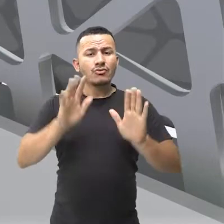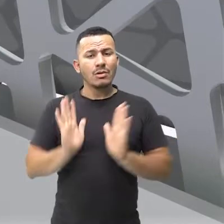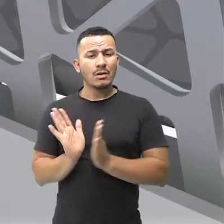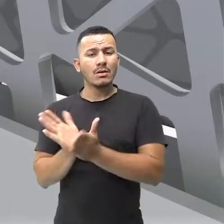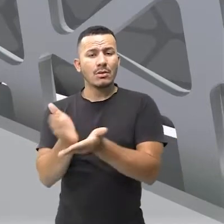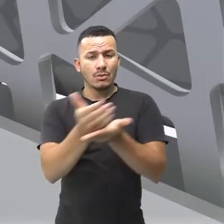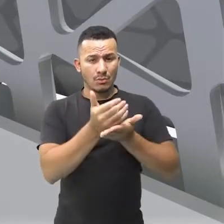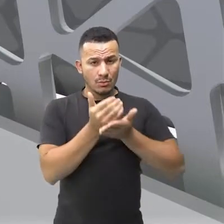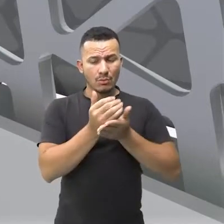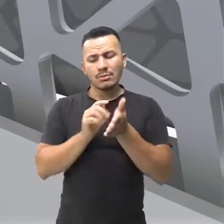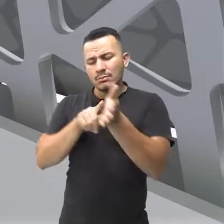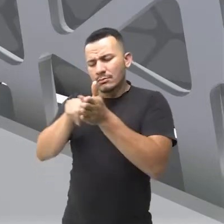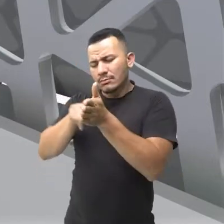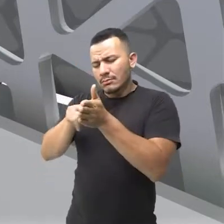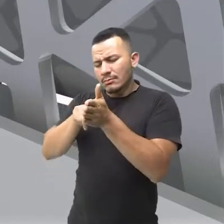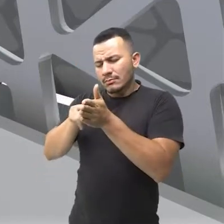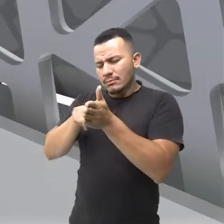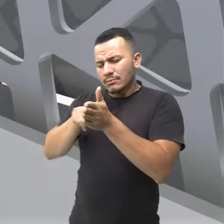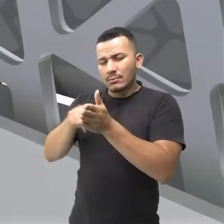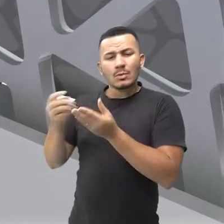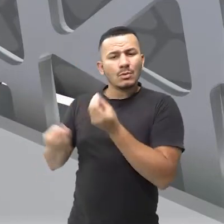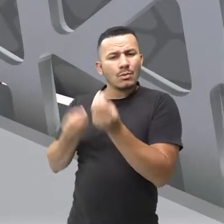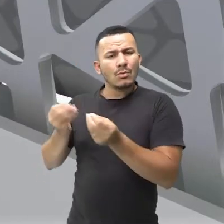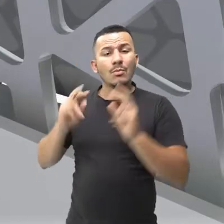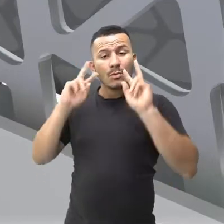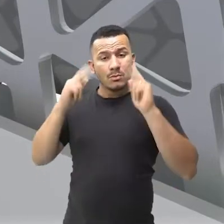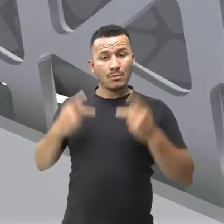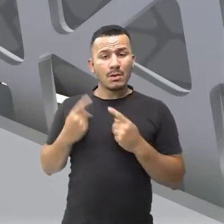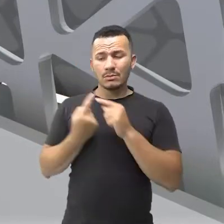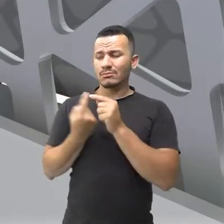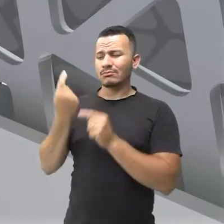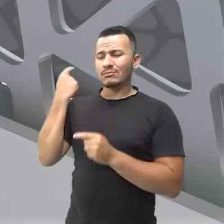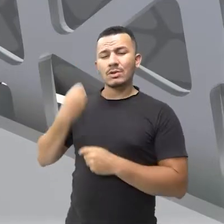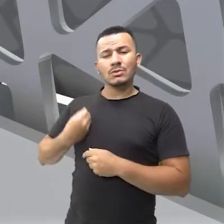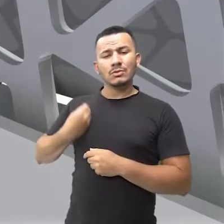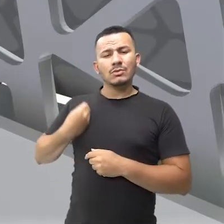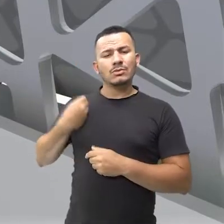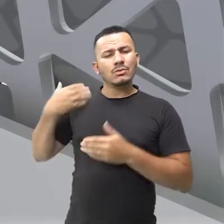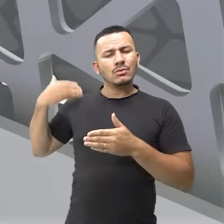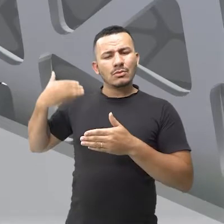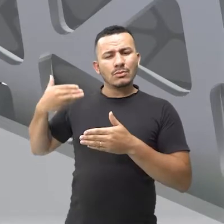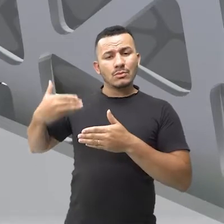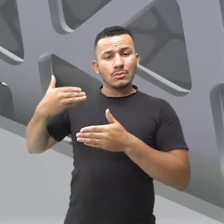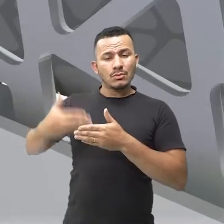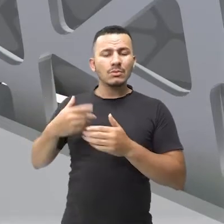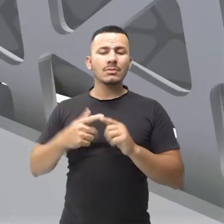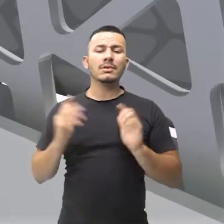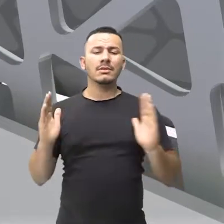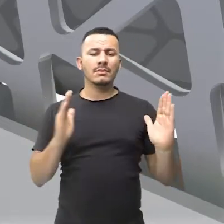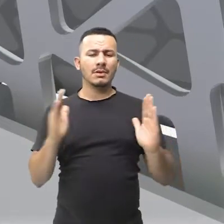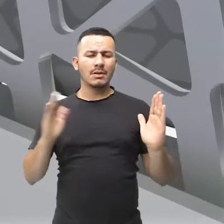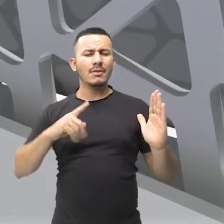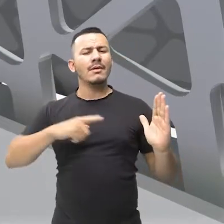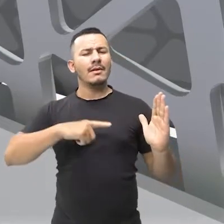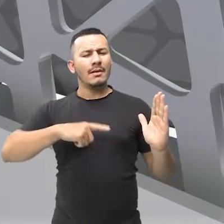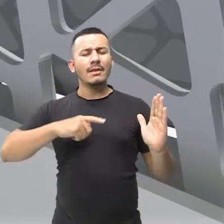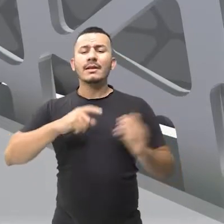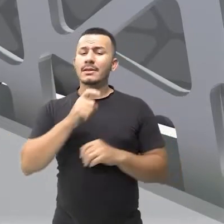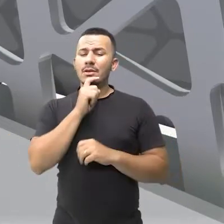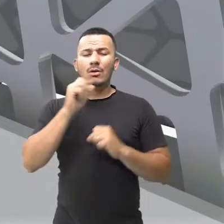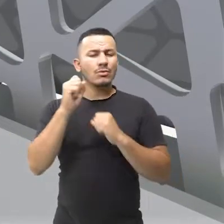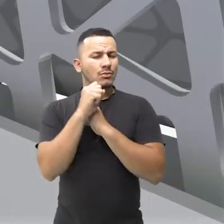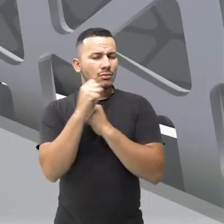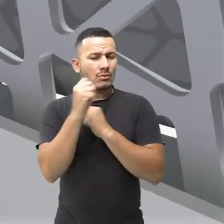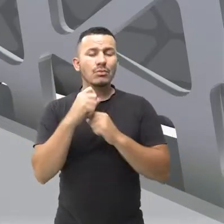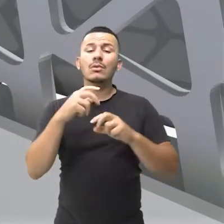estudo como provavelmente esses seres humanos viviam nessa época, uma época que havia muito frio,